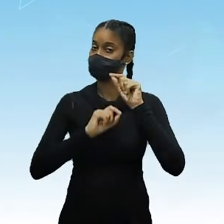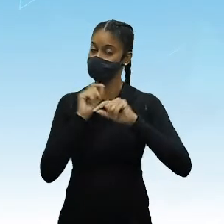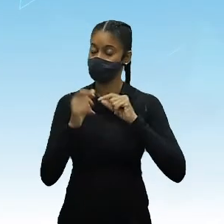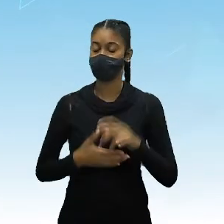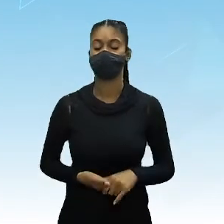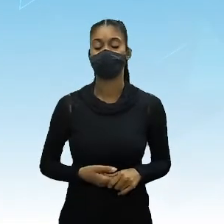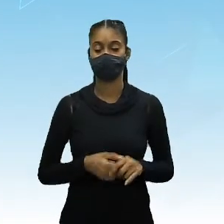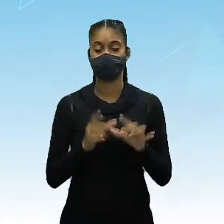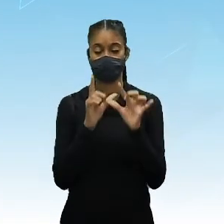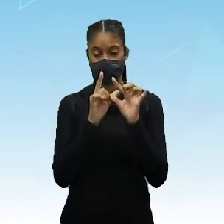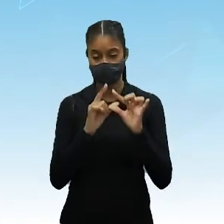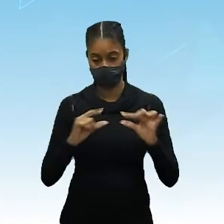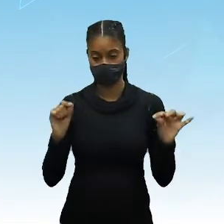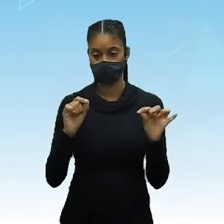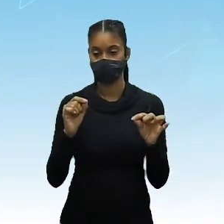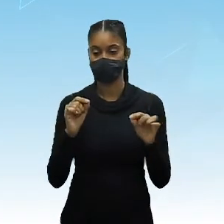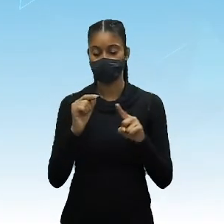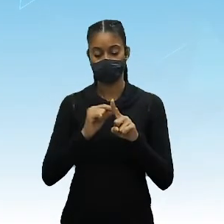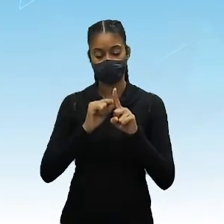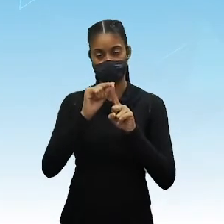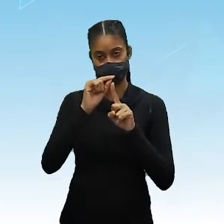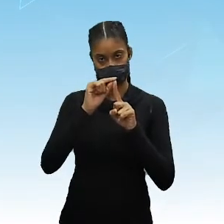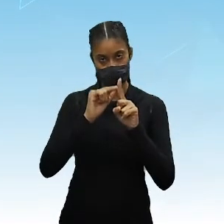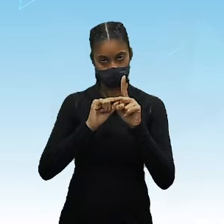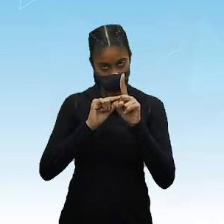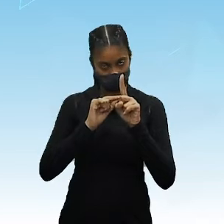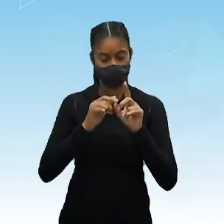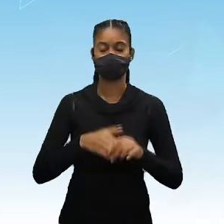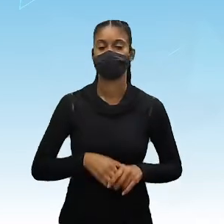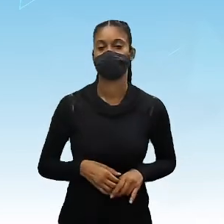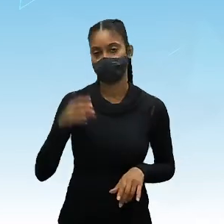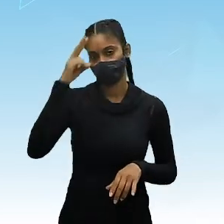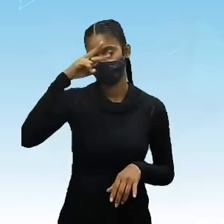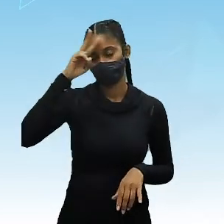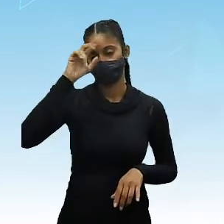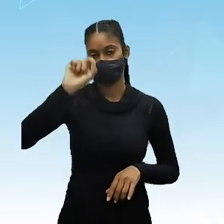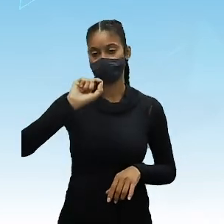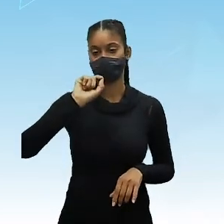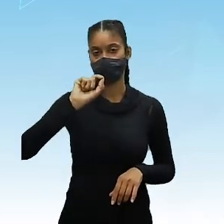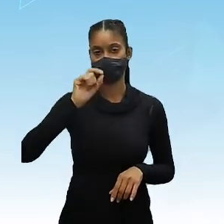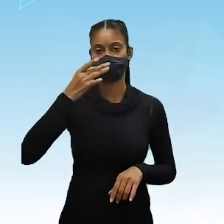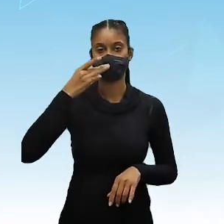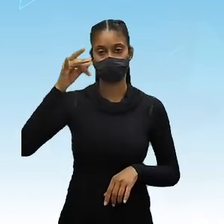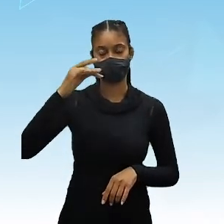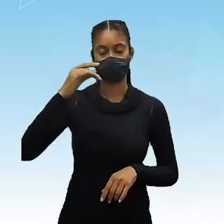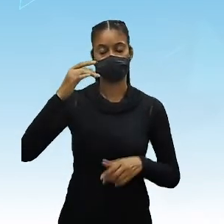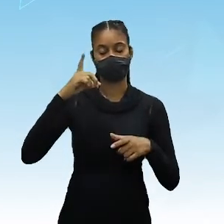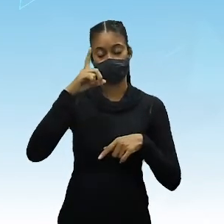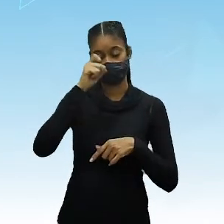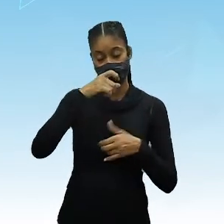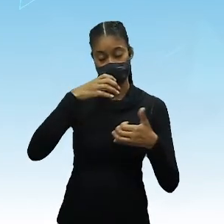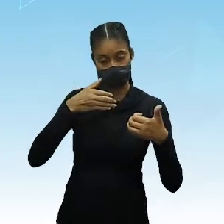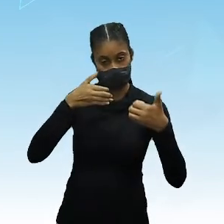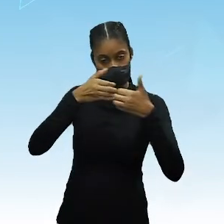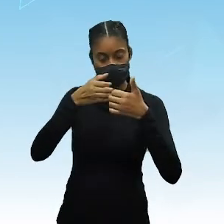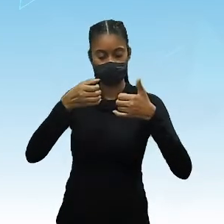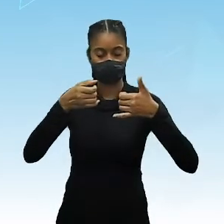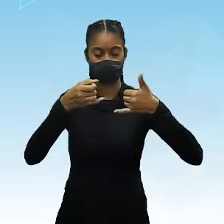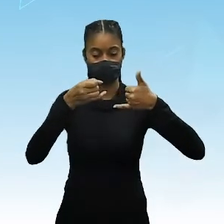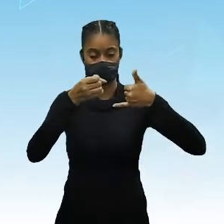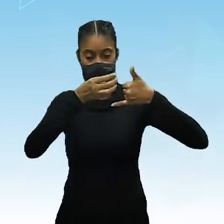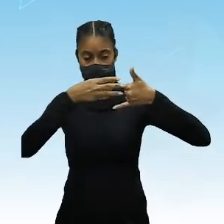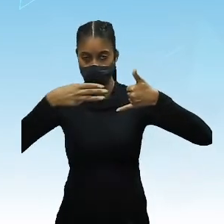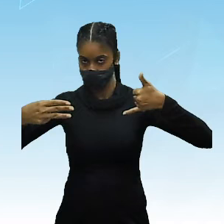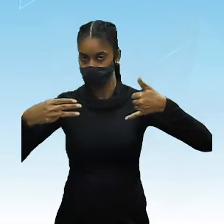necessário diminuir essa temperatura. Lembra? A presença de sal dificulta a aproximação das moléculas.